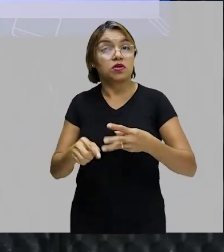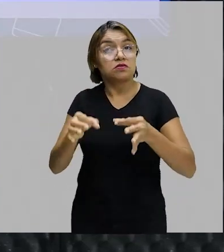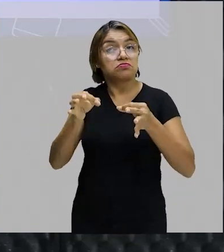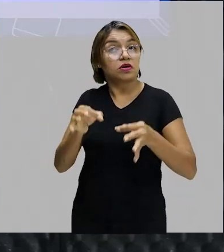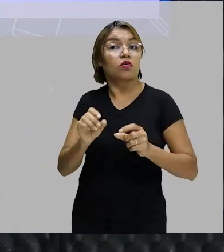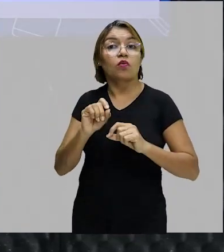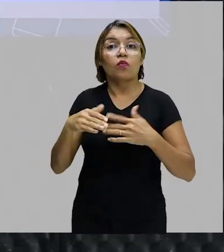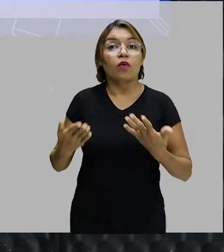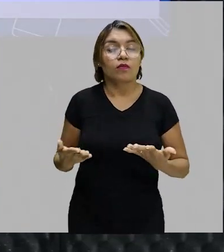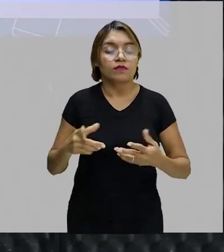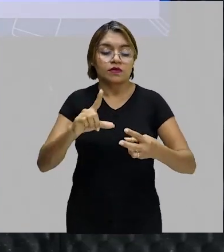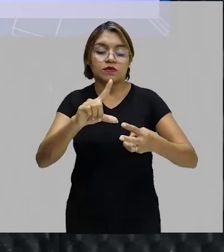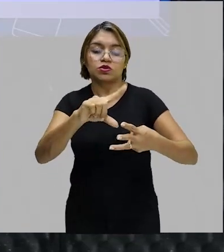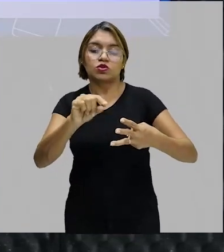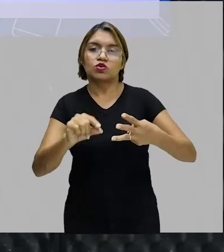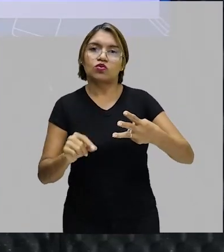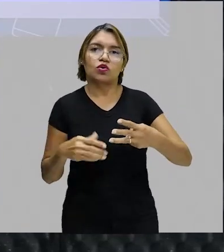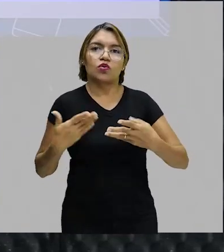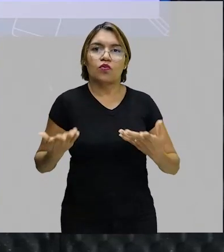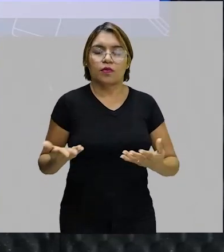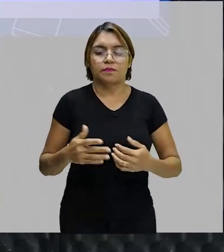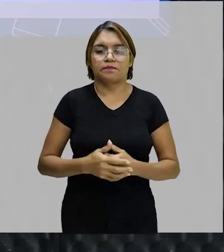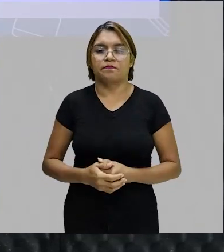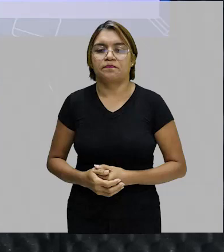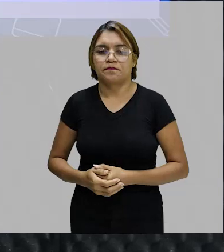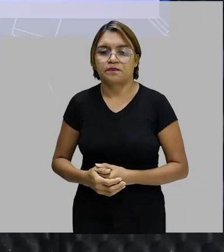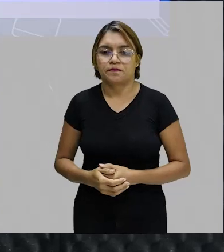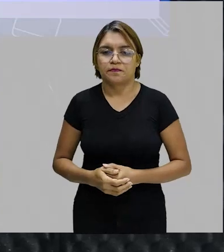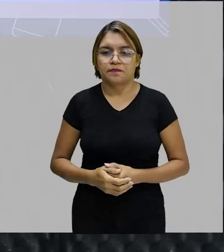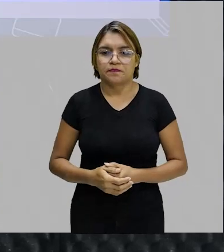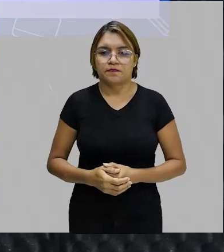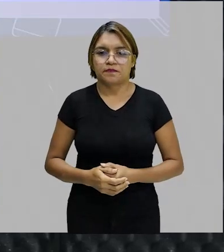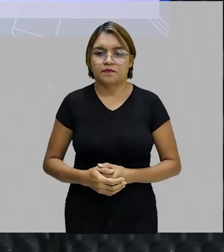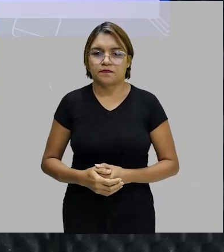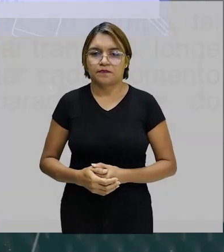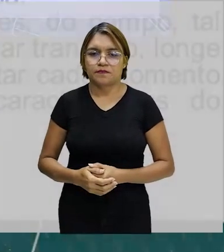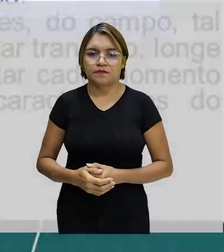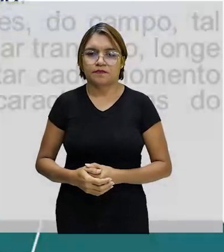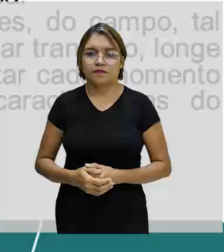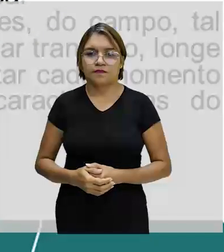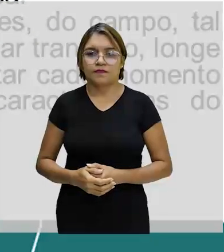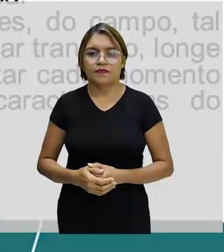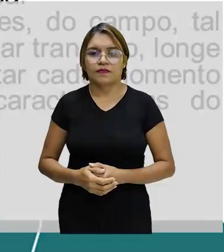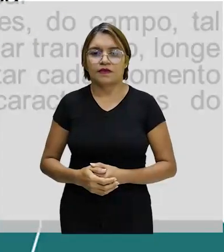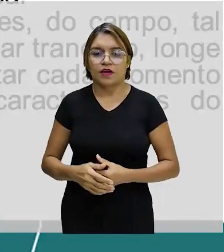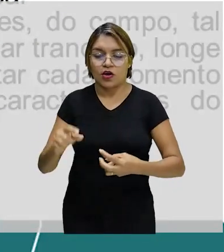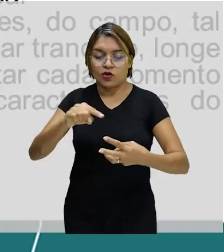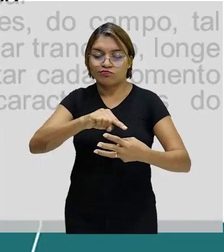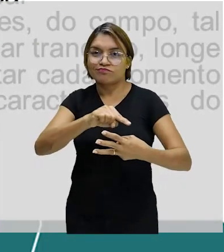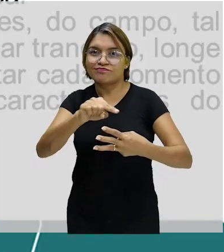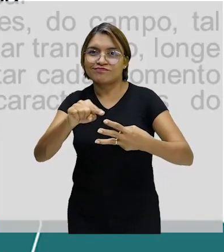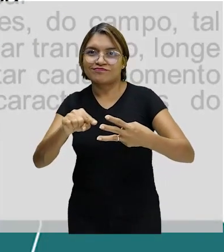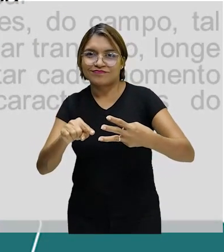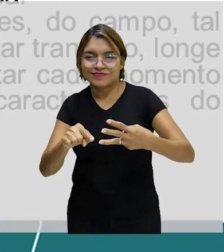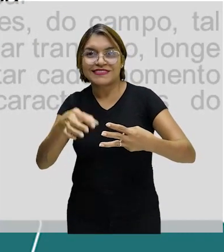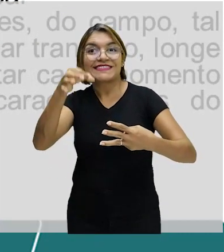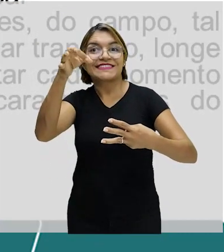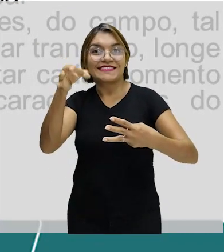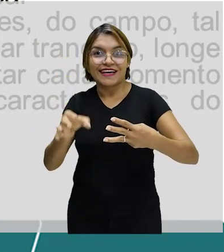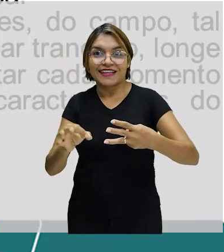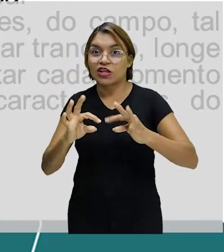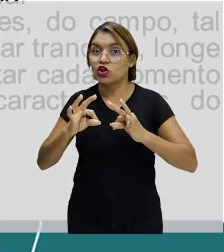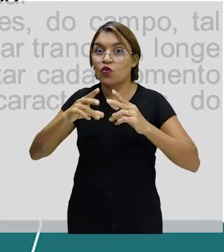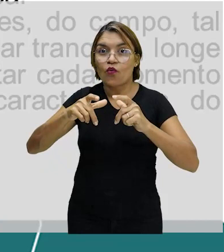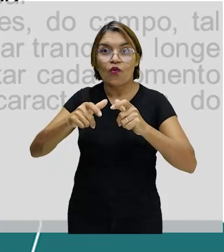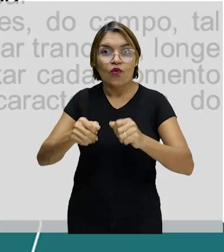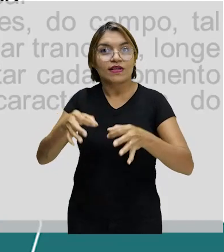dos slides. Então, vamos ver aqui a opção correta. Opção correta, todas aquelas alternativas estavam